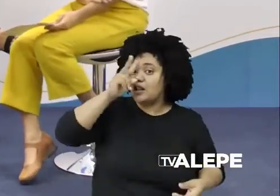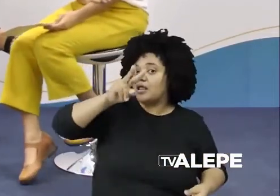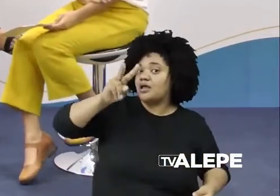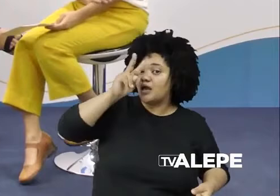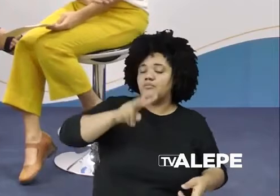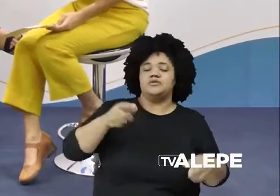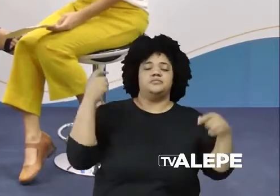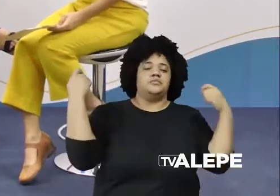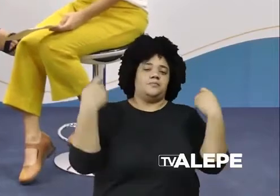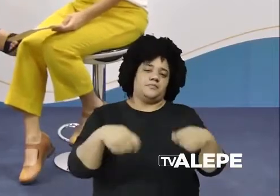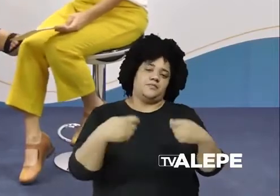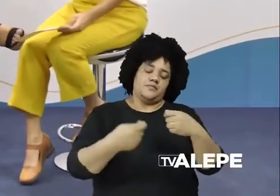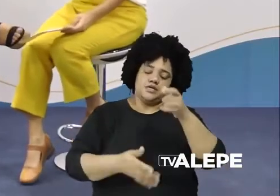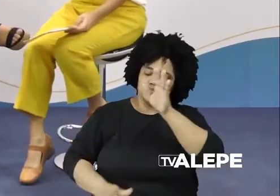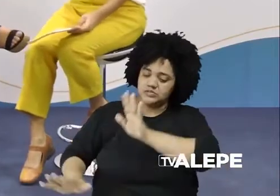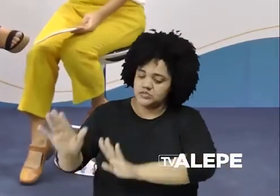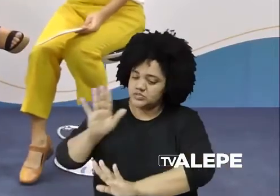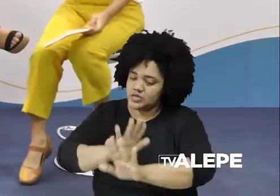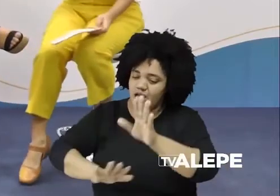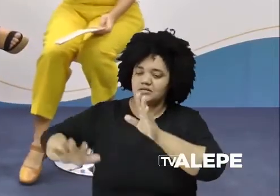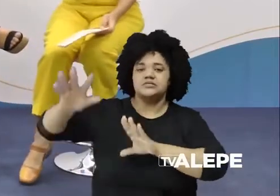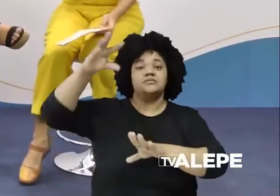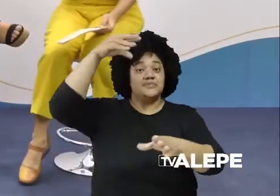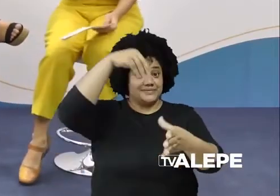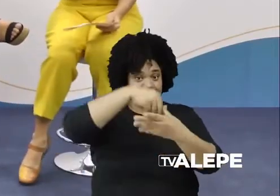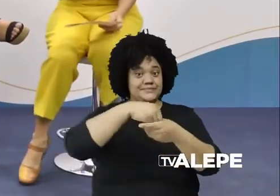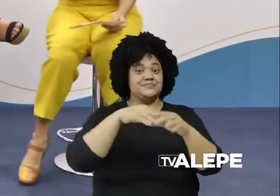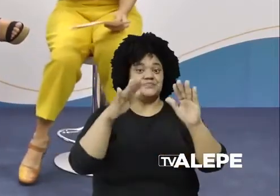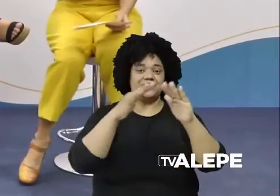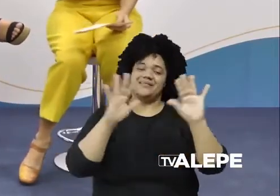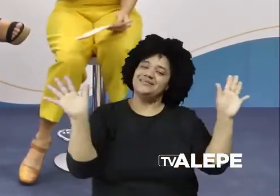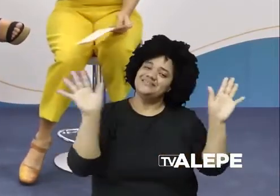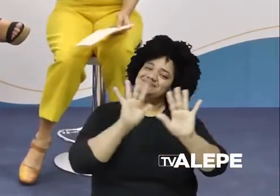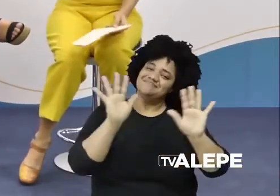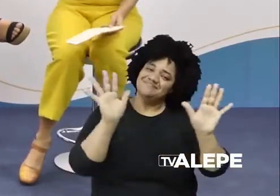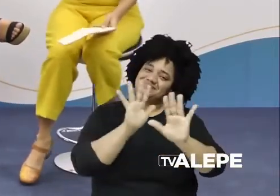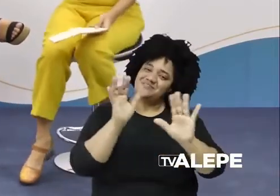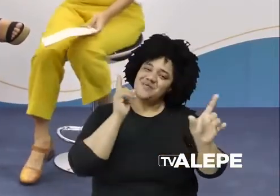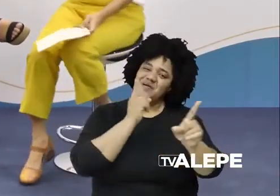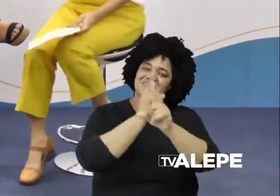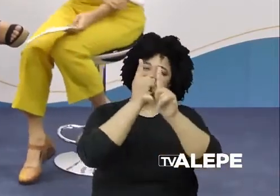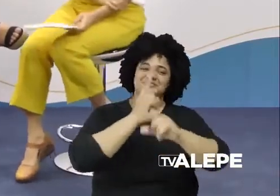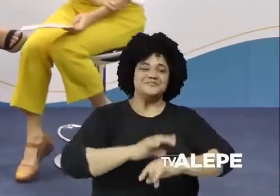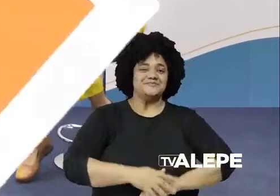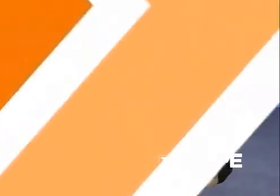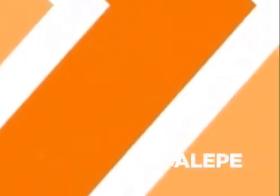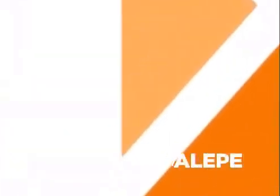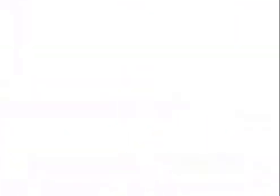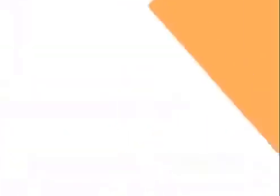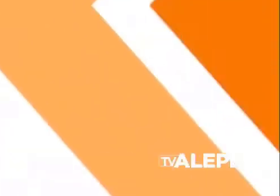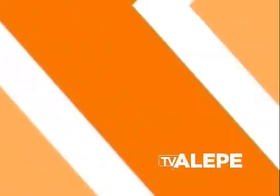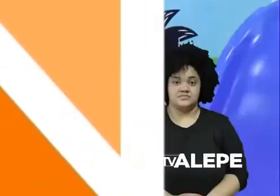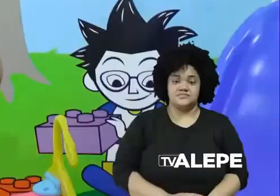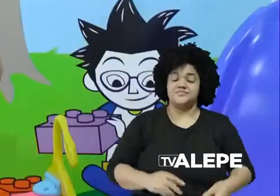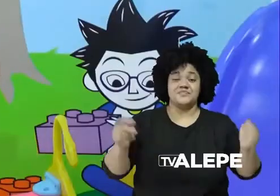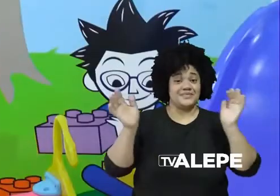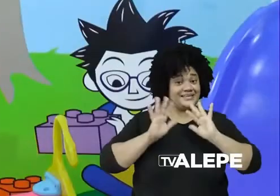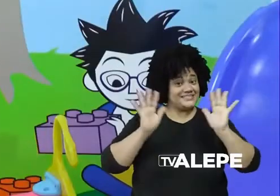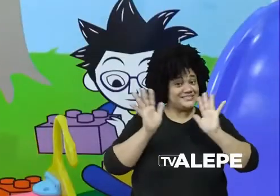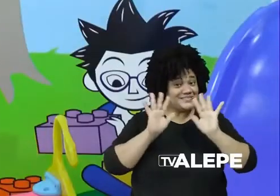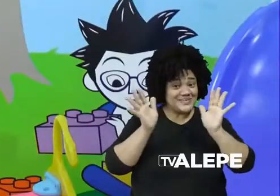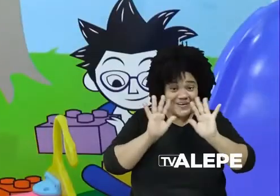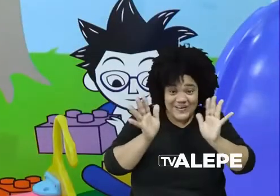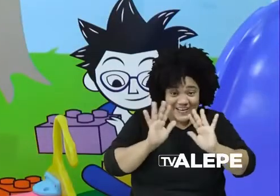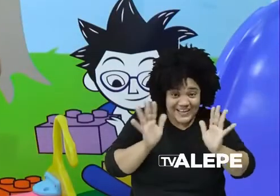e lembrem-se de: é preciso cuidado dentro de casa. Até a próxima, gente!